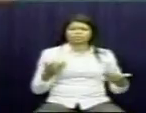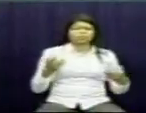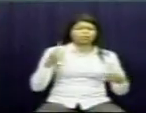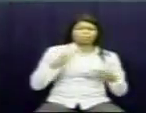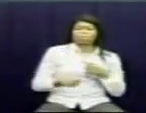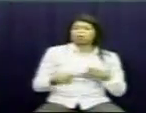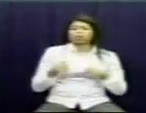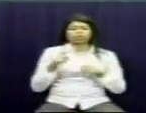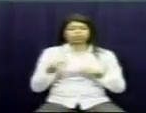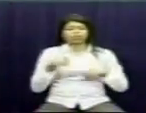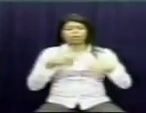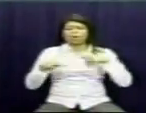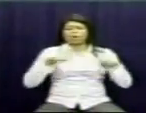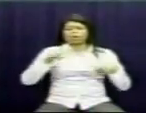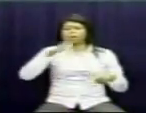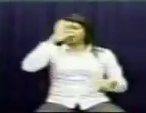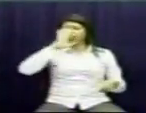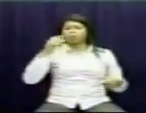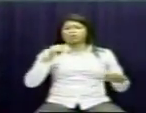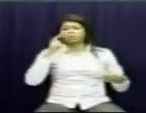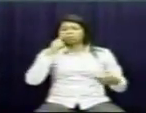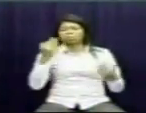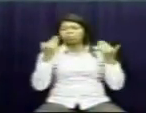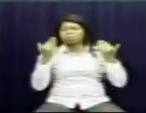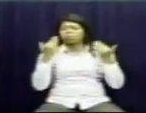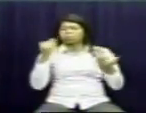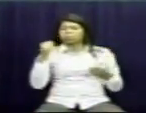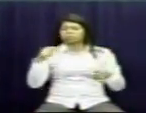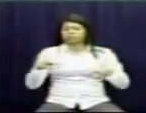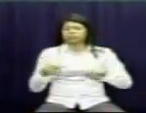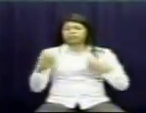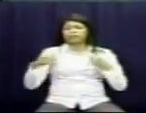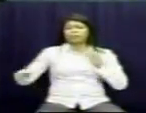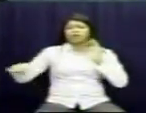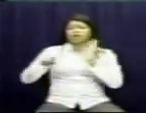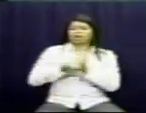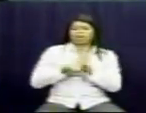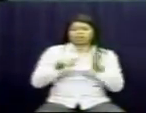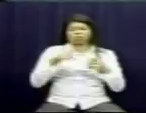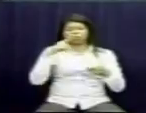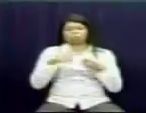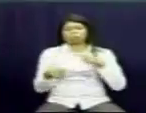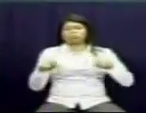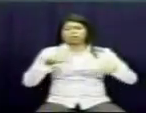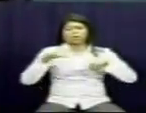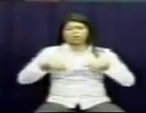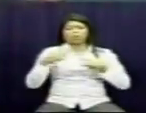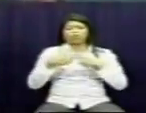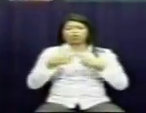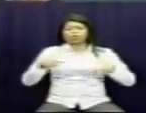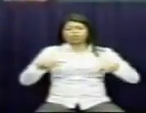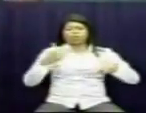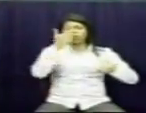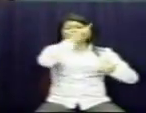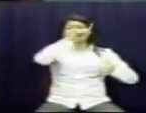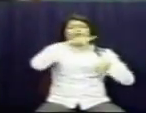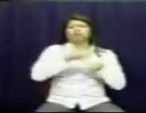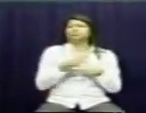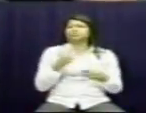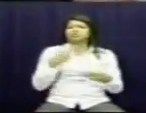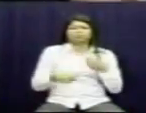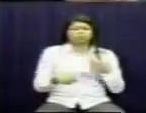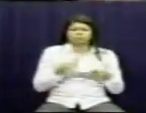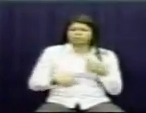debate só sobre a carreira médica. E não sobre uma série de outras carreiras que também